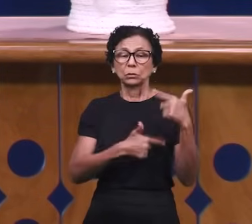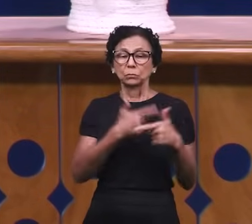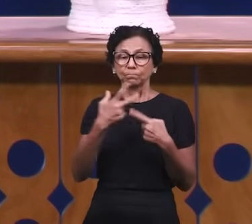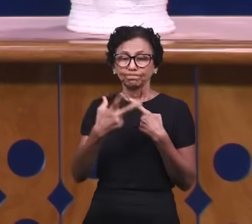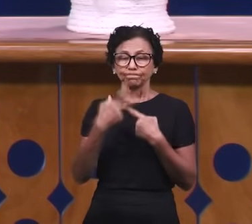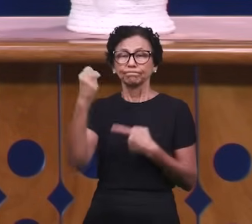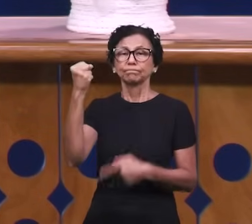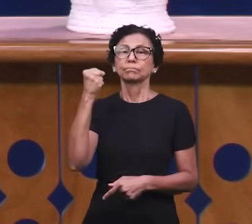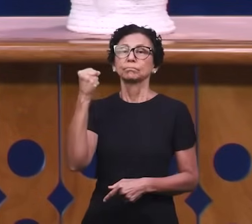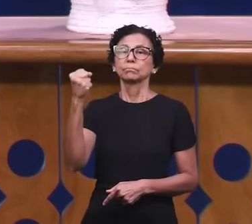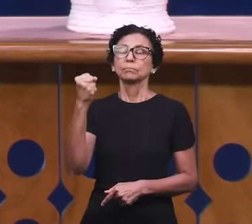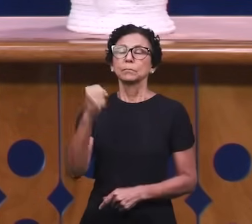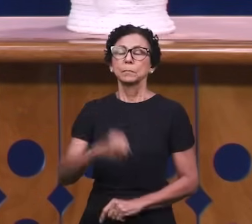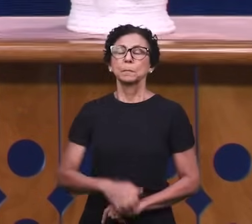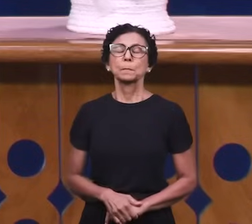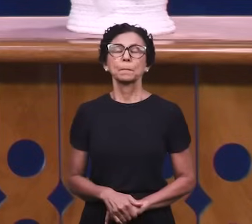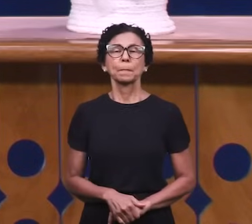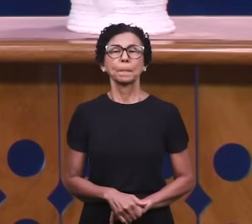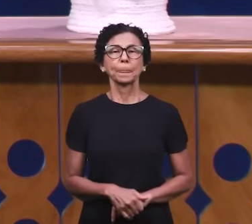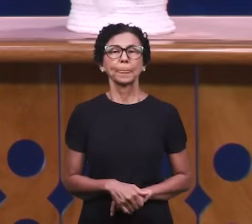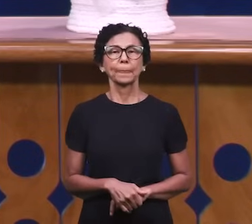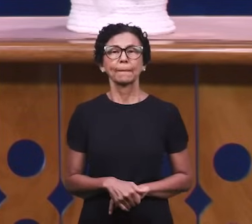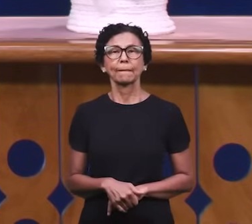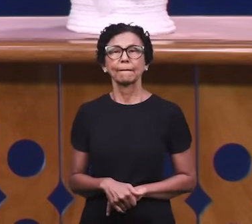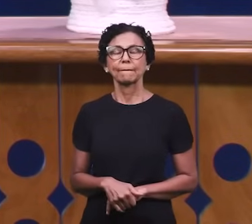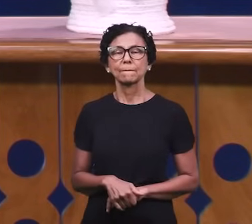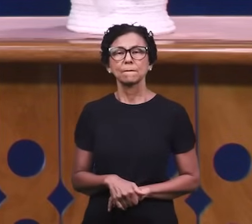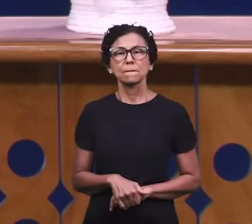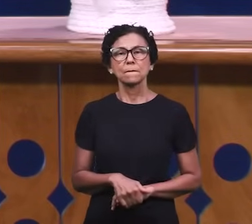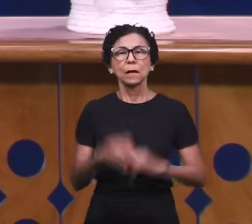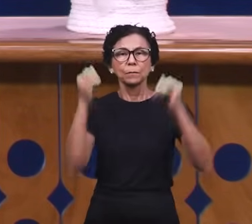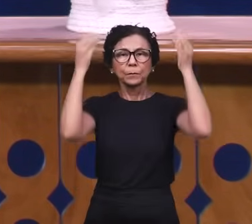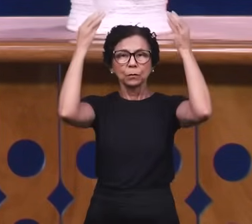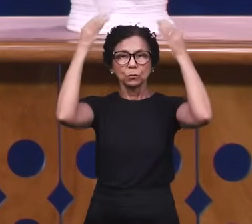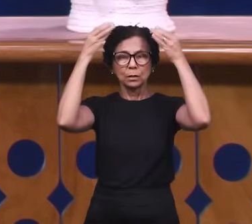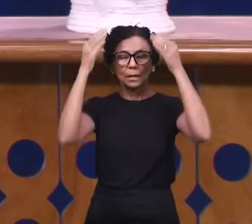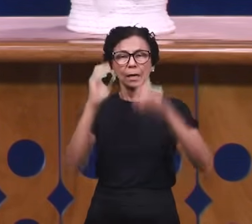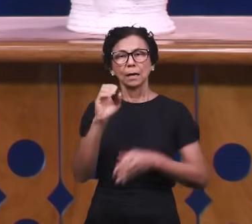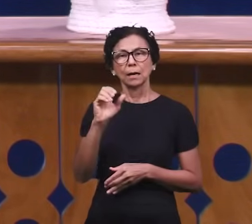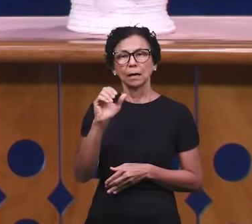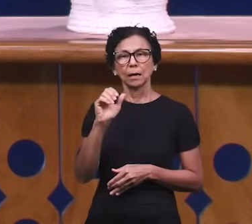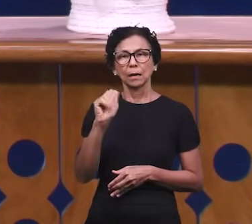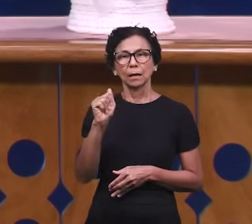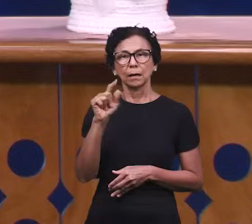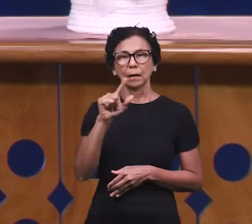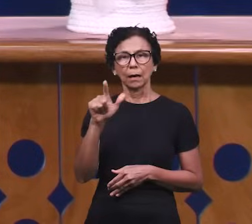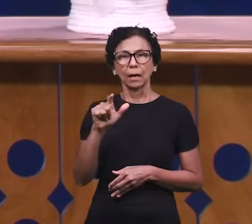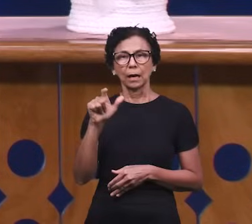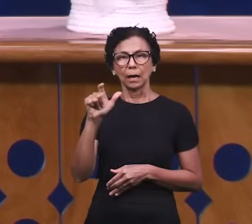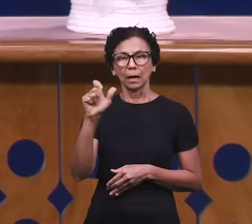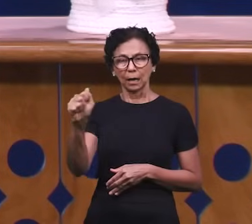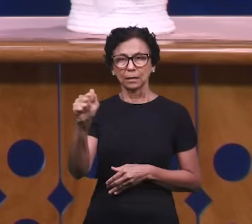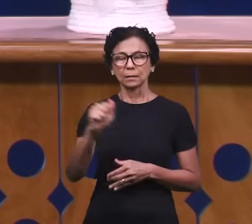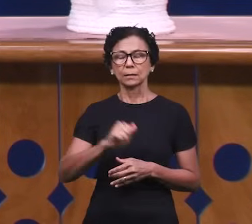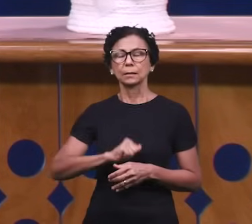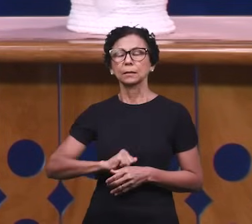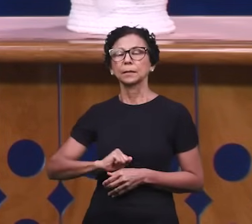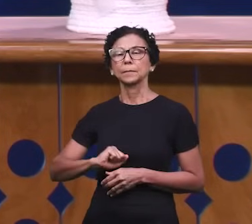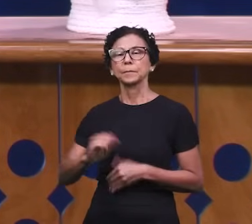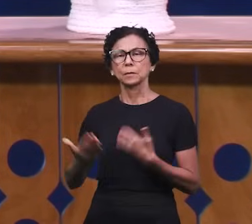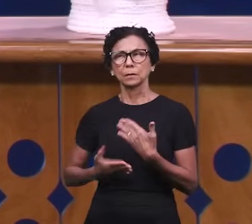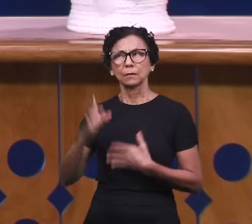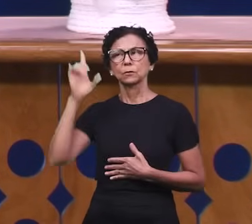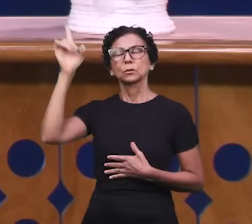luta que se apresenta diante de nós. Então nós vemos aqui asa a palavra de Deus diz que ele orou a Deus, buscou o